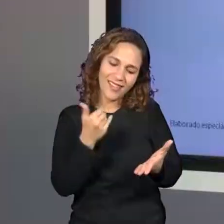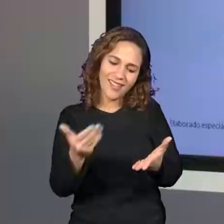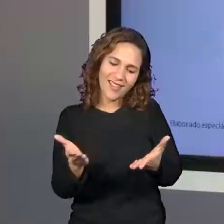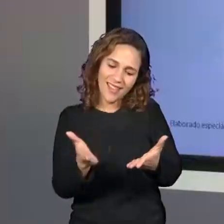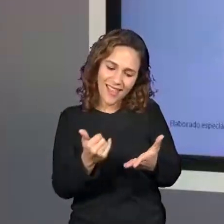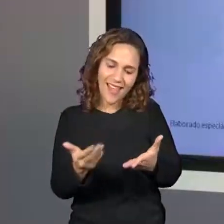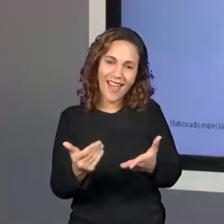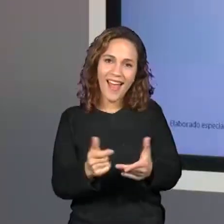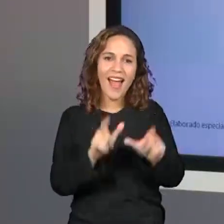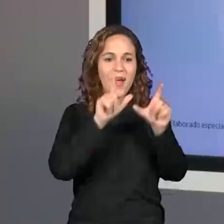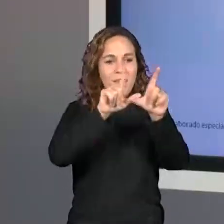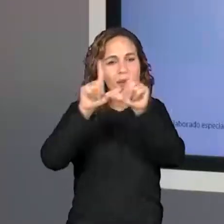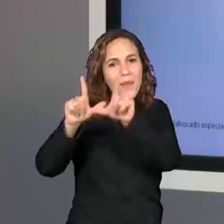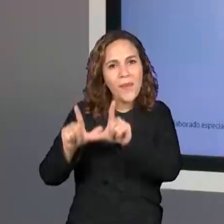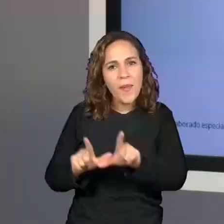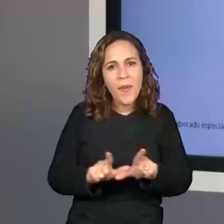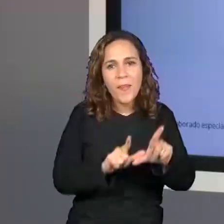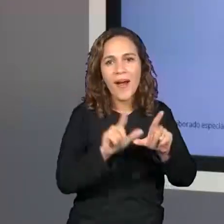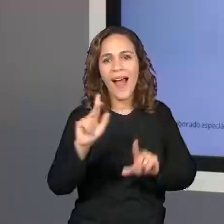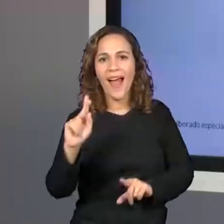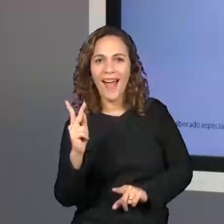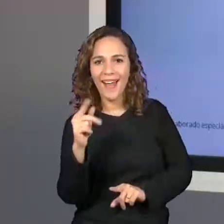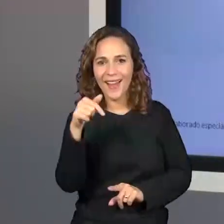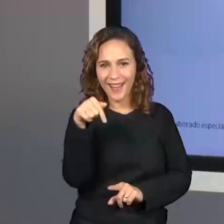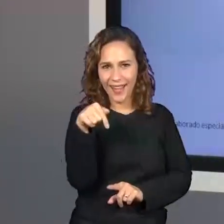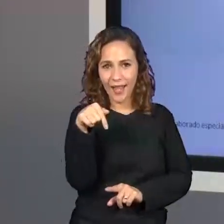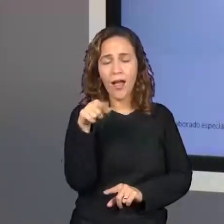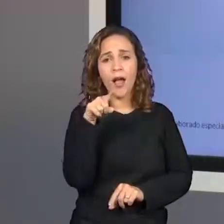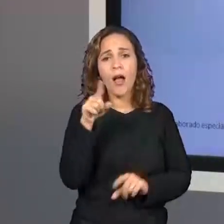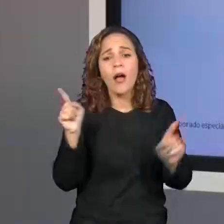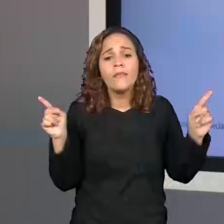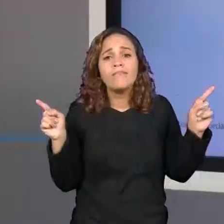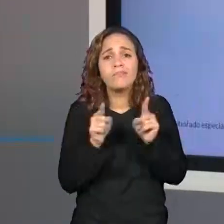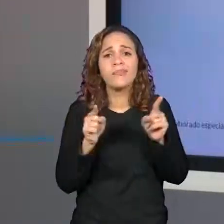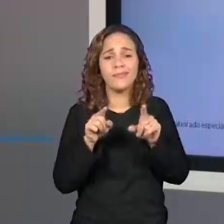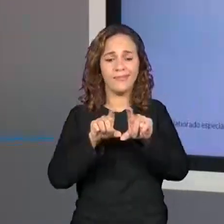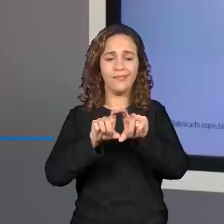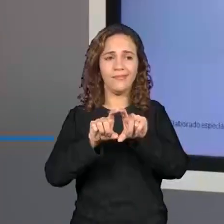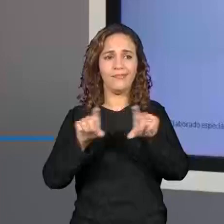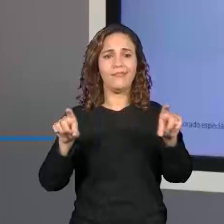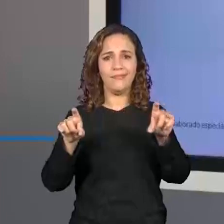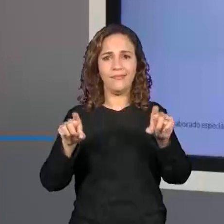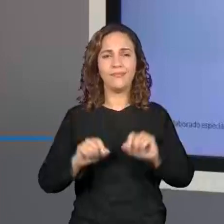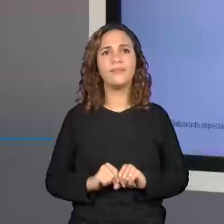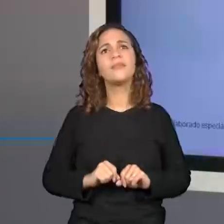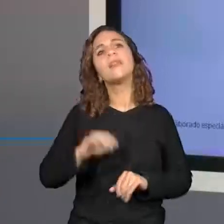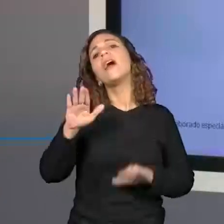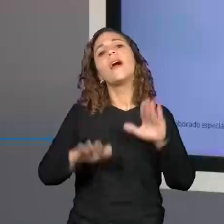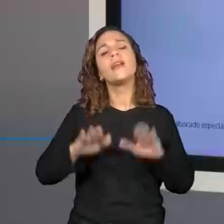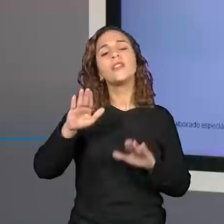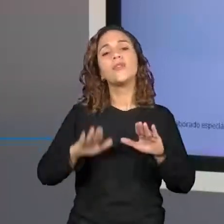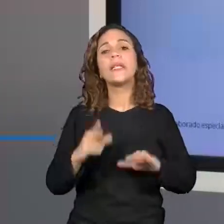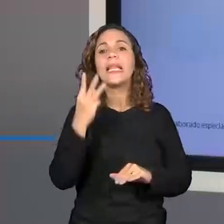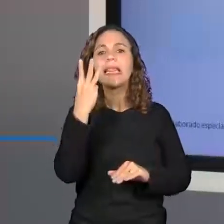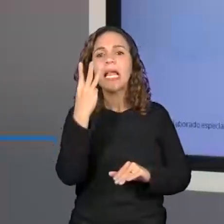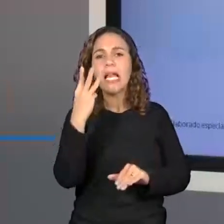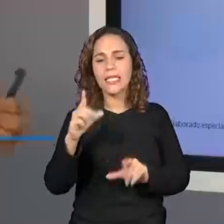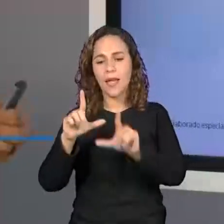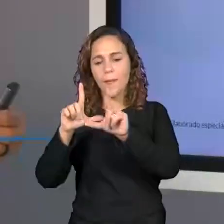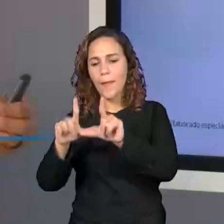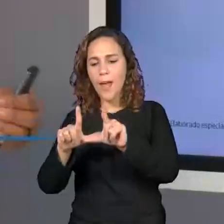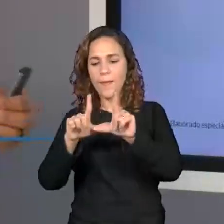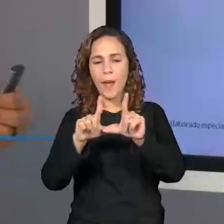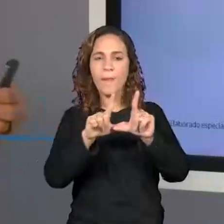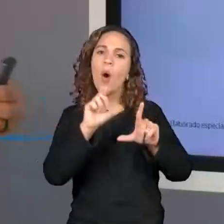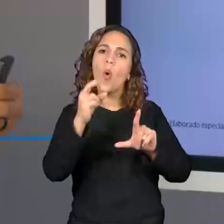quadrinhos que vocês conhecem, das HQs, tudo. Então, ela geralmente tem entre 3 ou 4 quadradinhos para contar